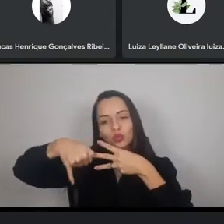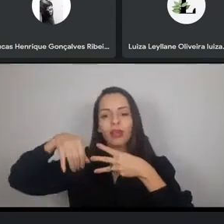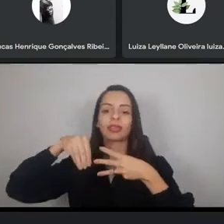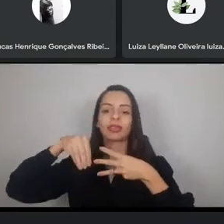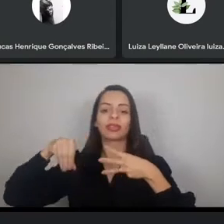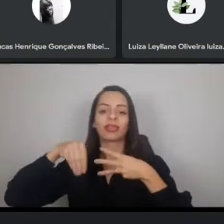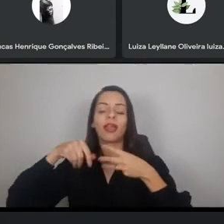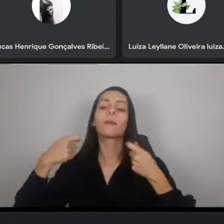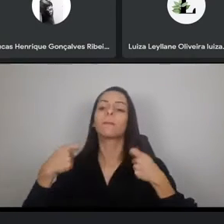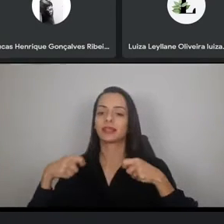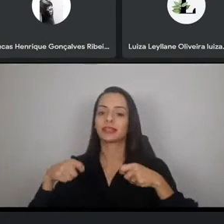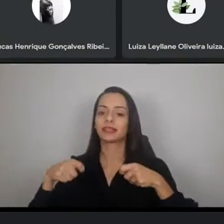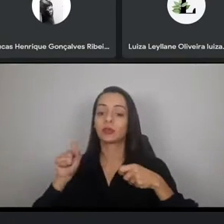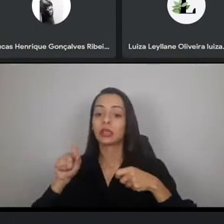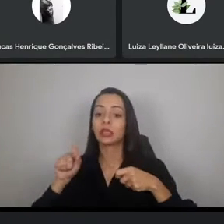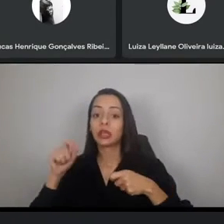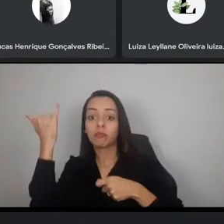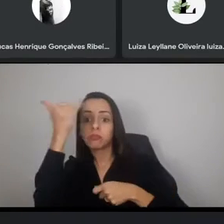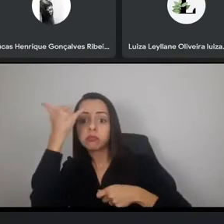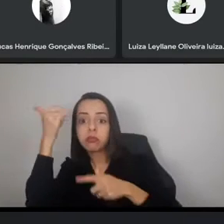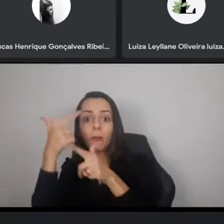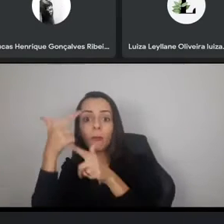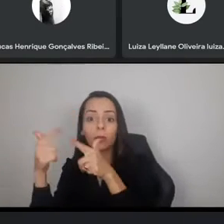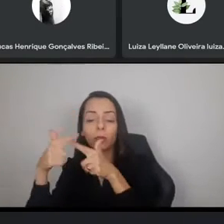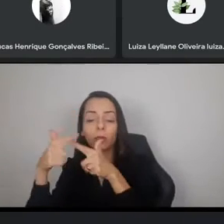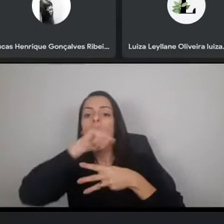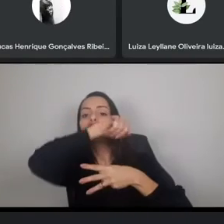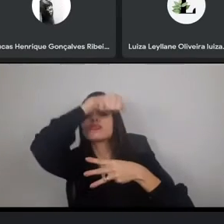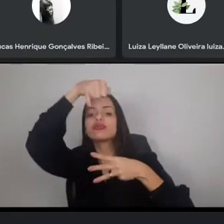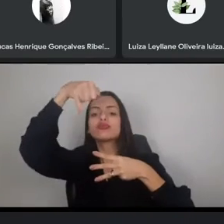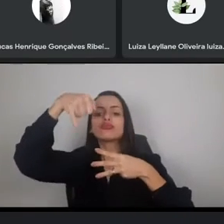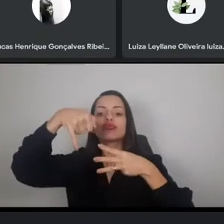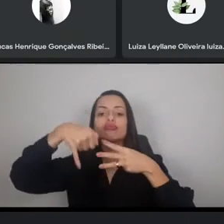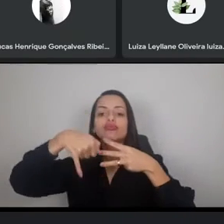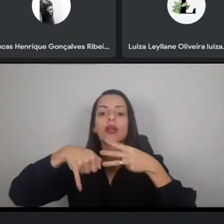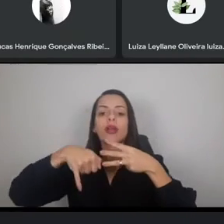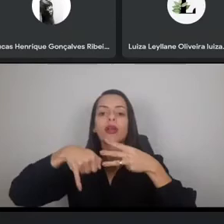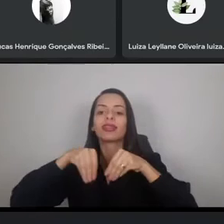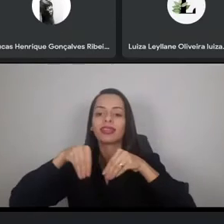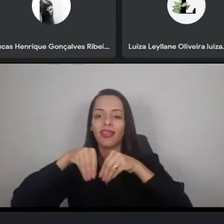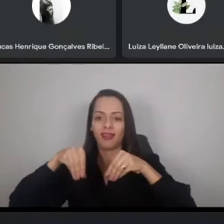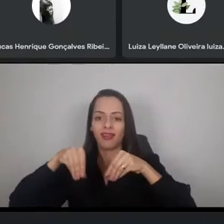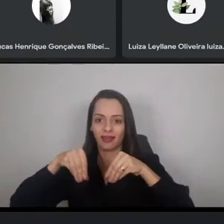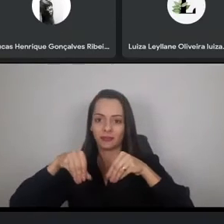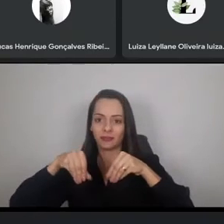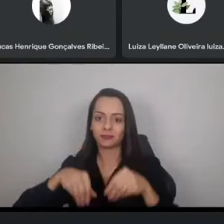serem drenadas para a terra, para o sistema de aterramento.